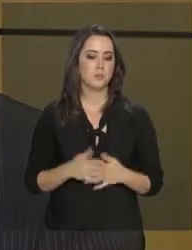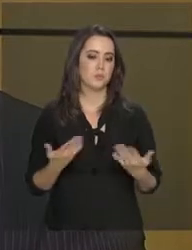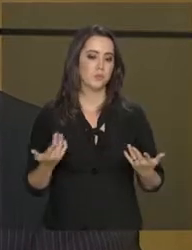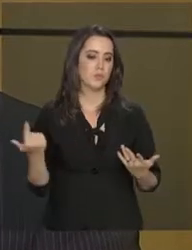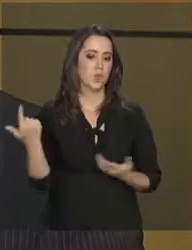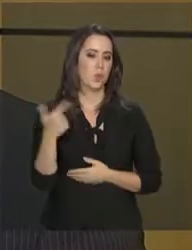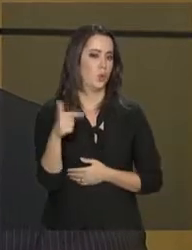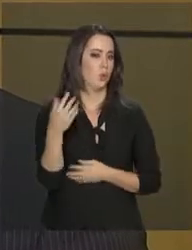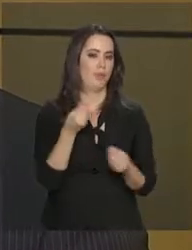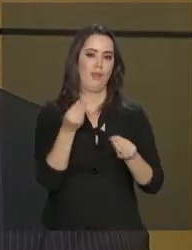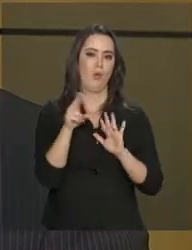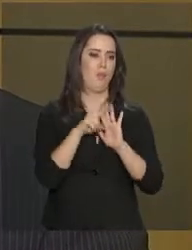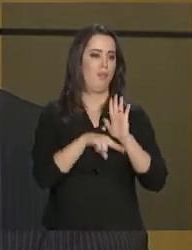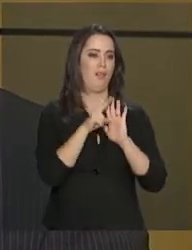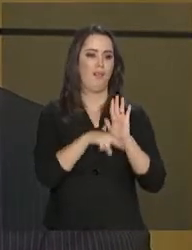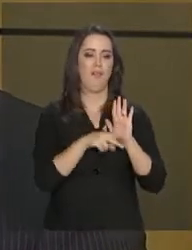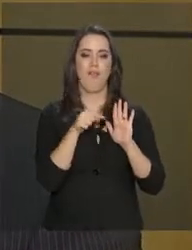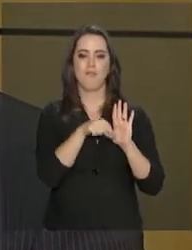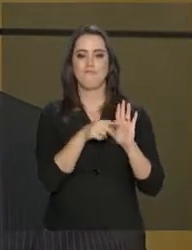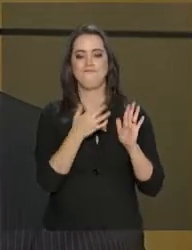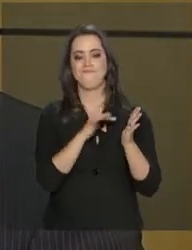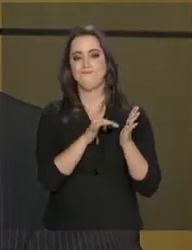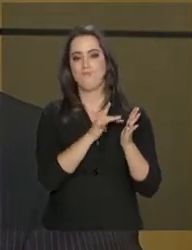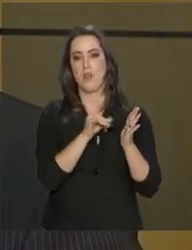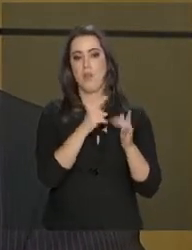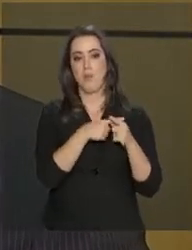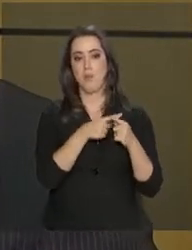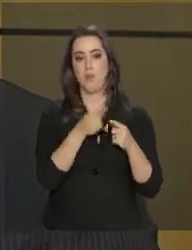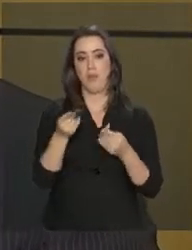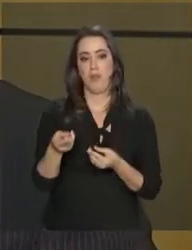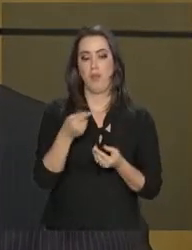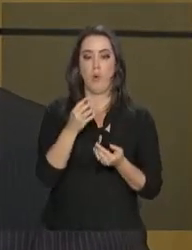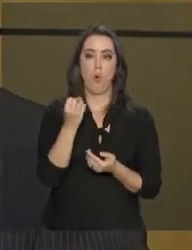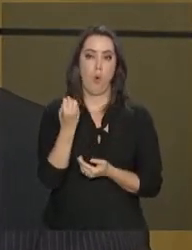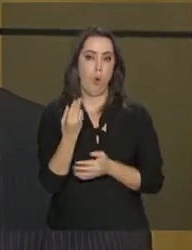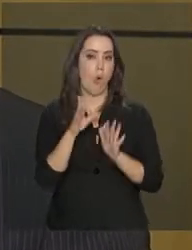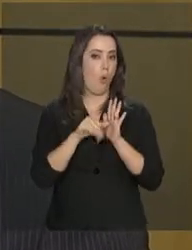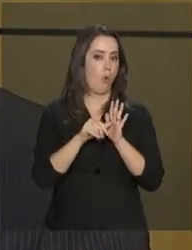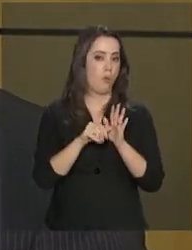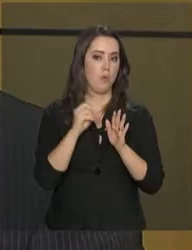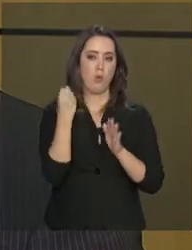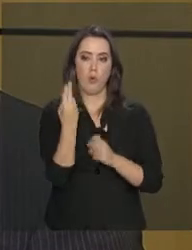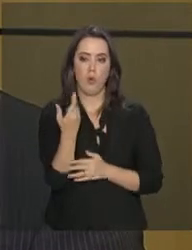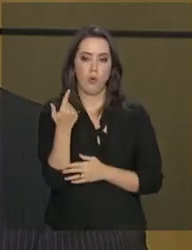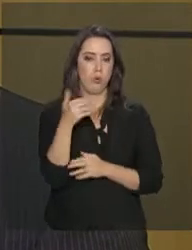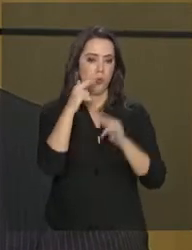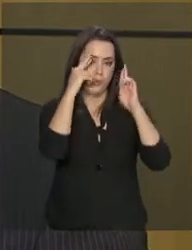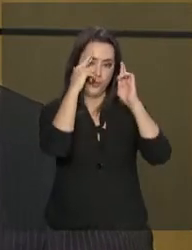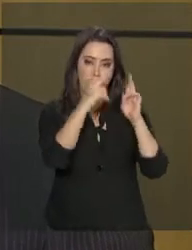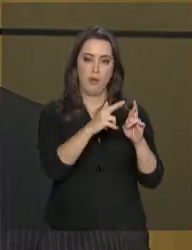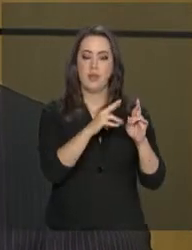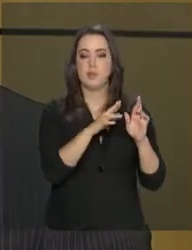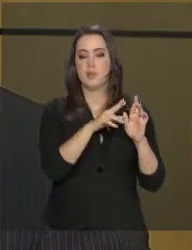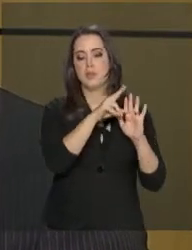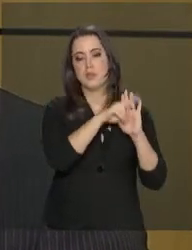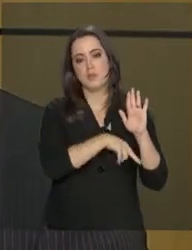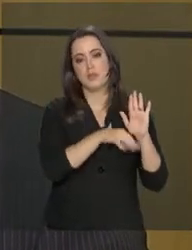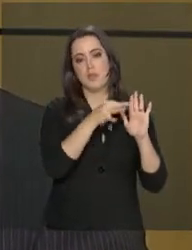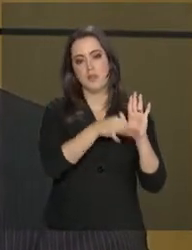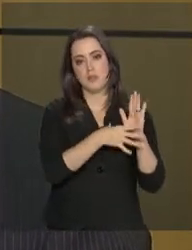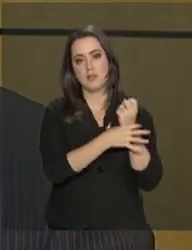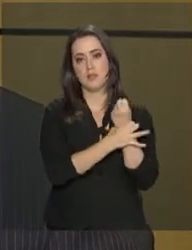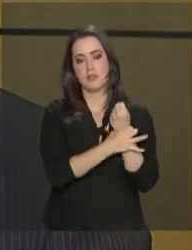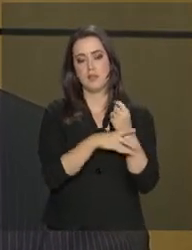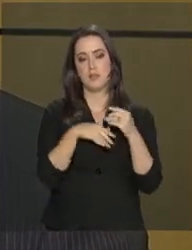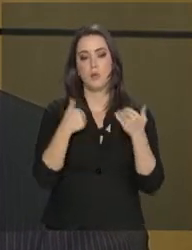não têm como regularizar esse equipamento porque como falei é um terminal que veio de roubo foi adulterado ou então que não respeita as regras de segurança do usuário